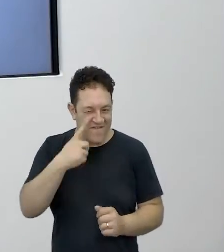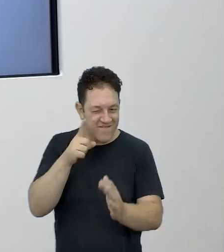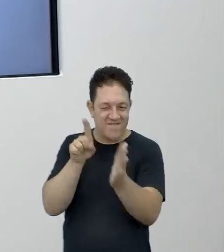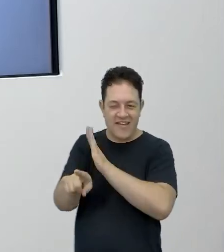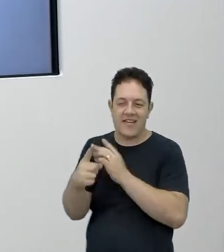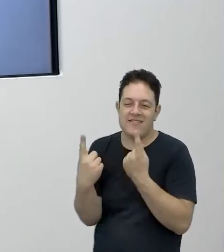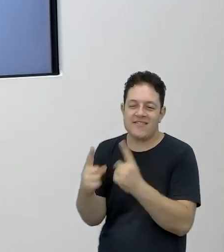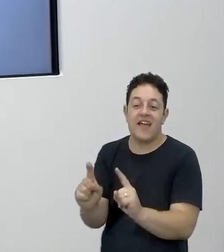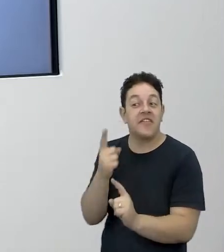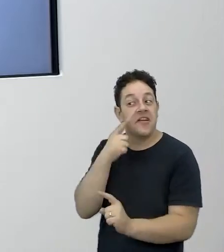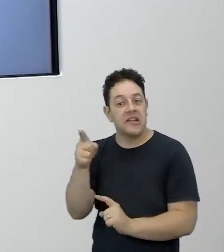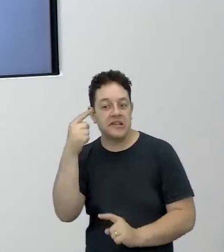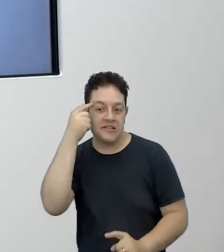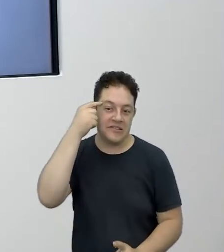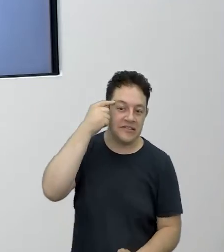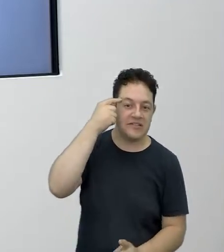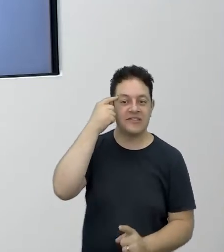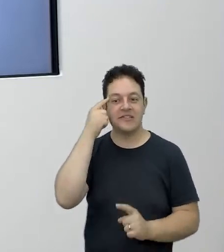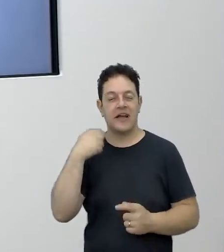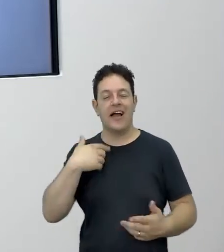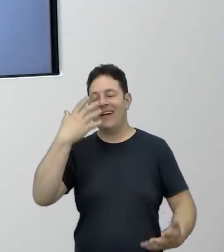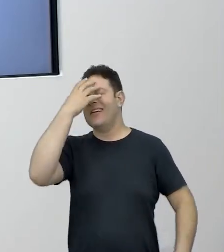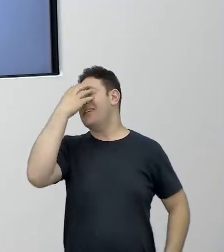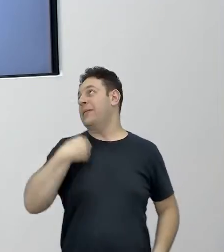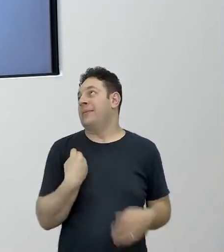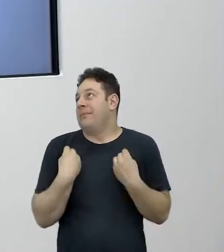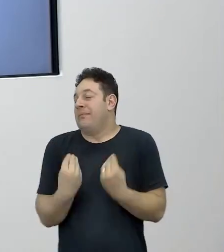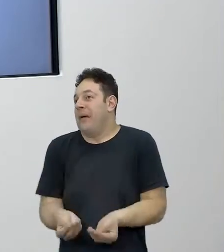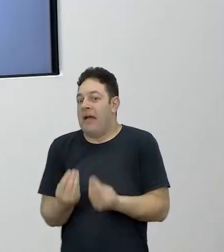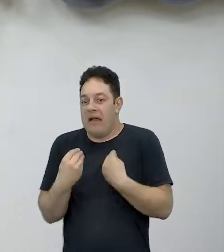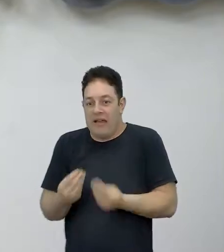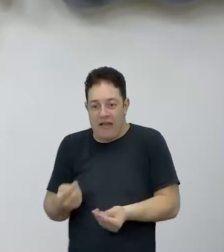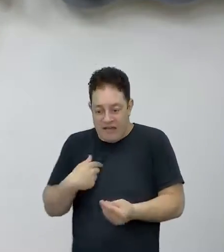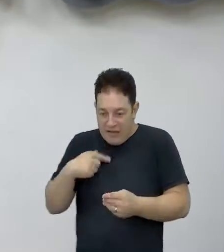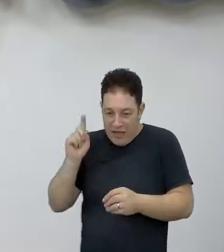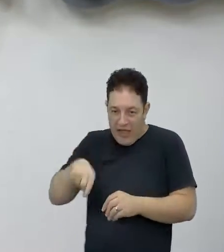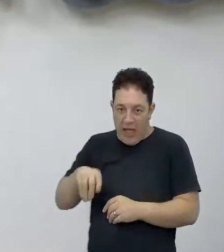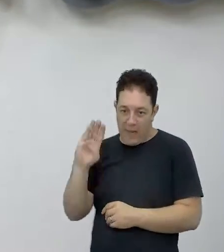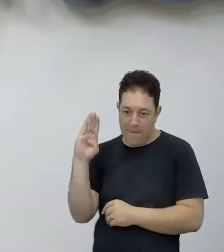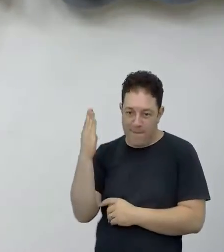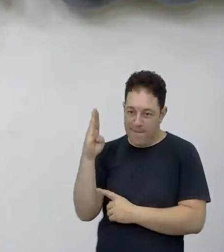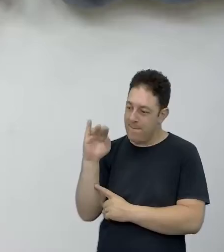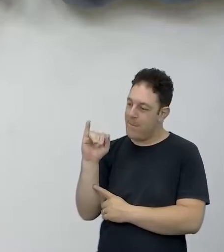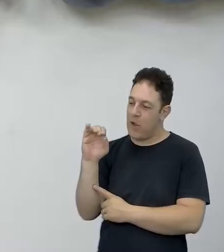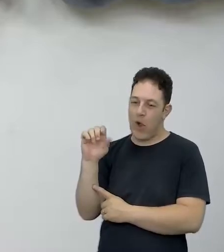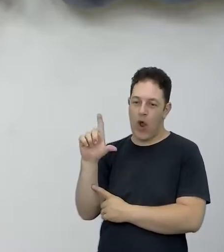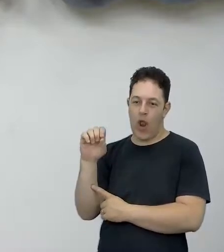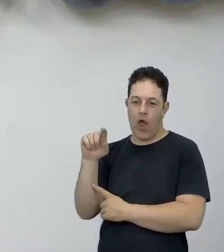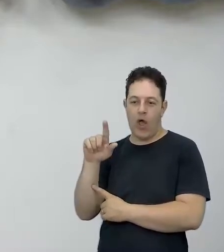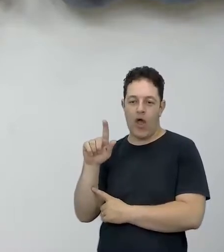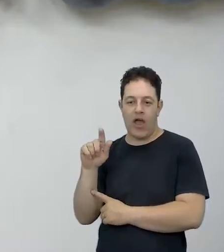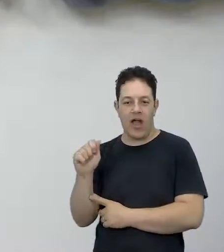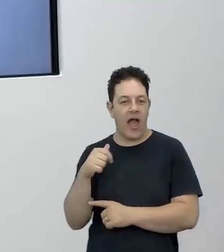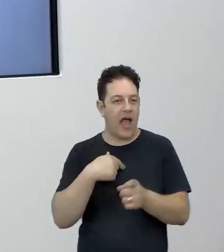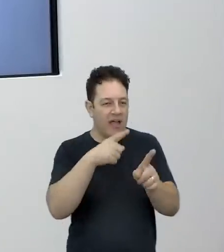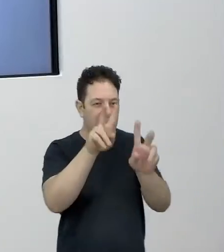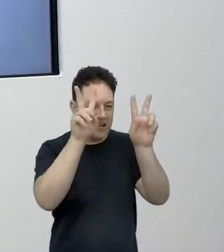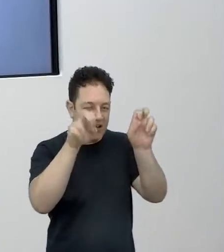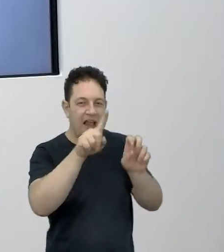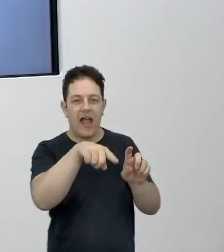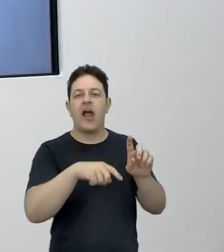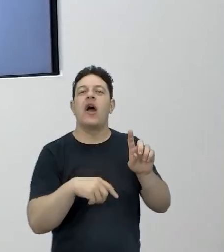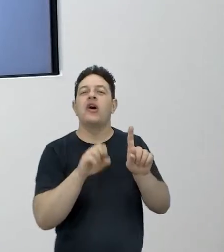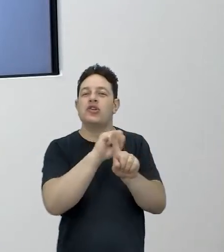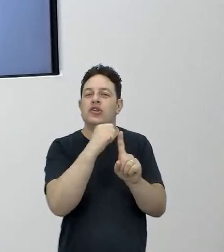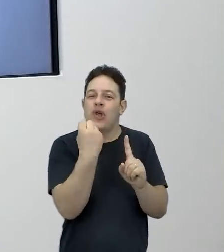aqui. Ela deve estar pensando onde eu me meti, eu sou bióloga, ele fazendo pergunta de sociologia, de história, mas é